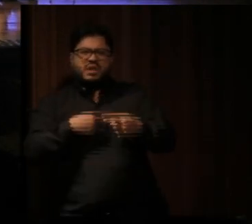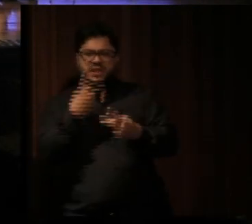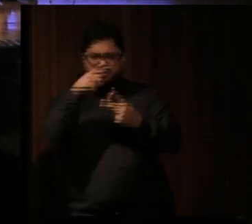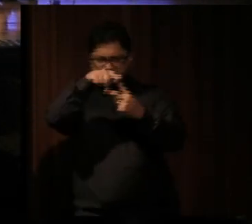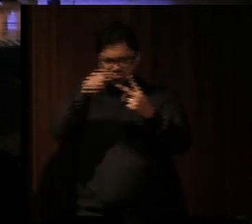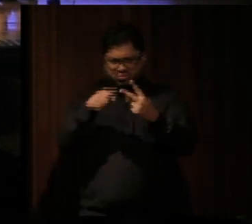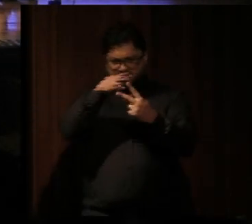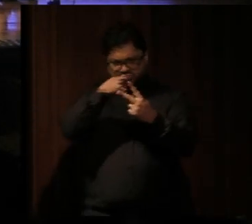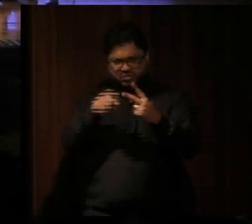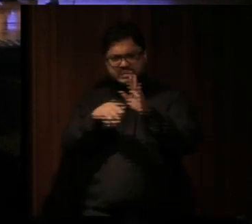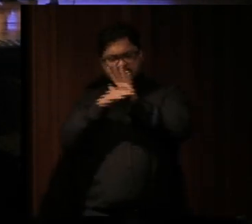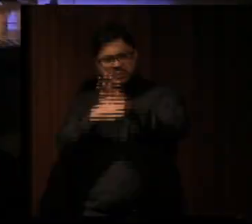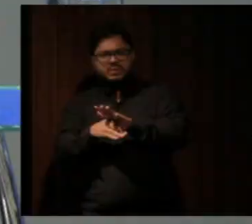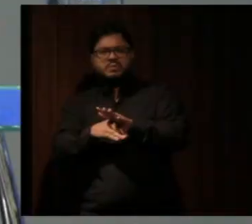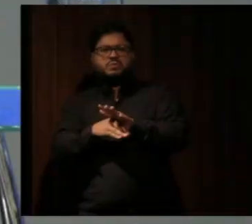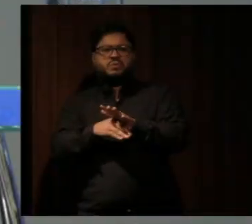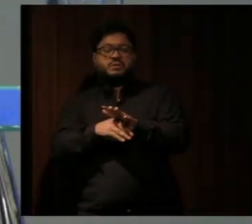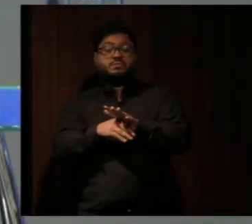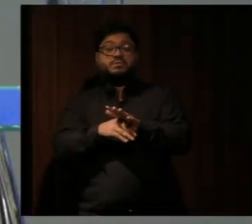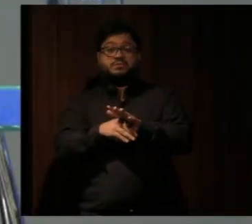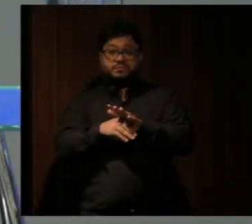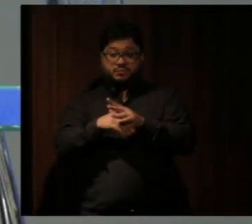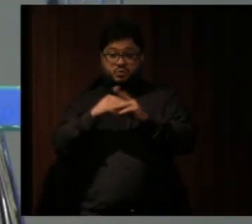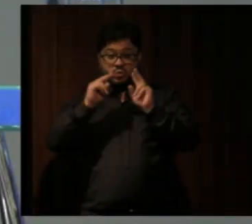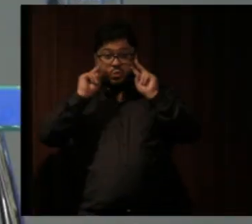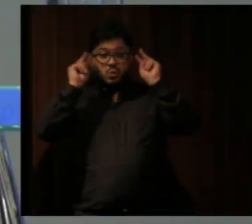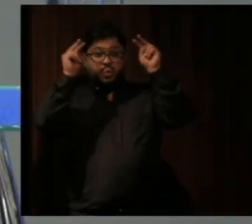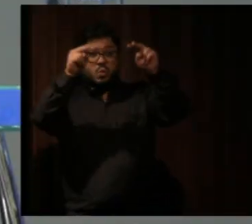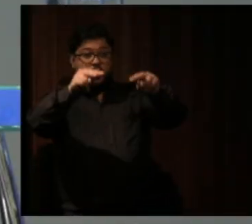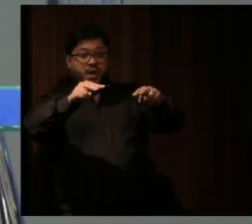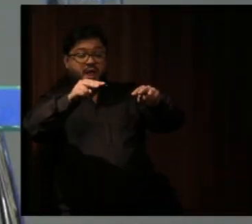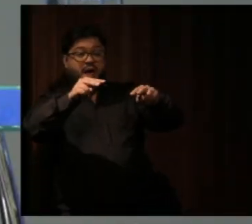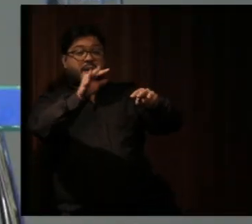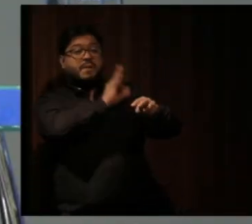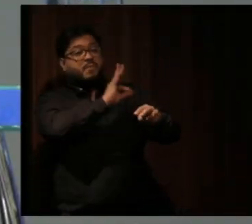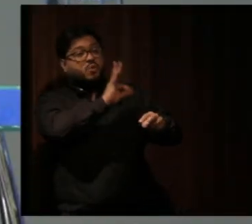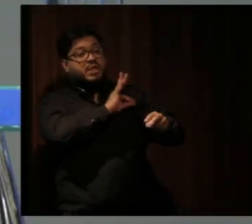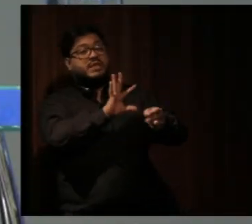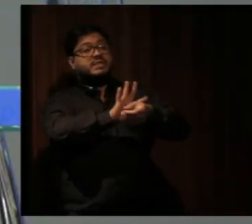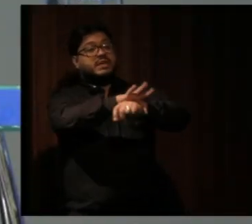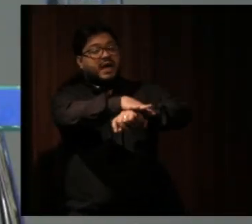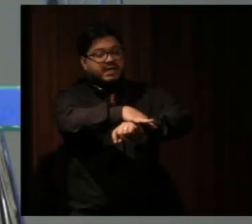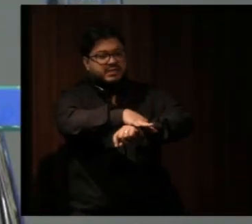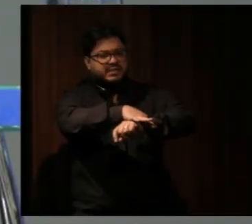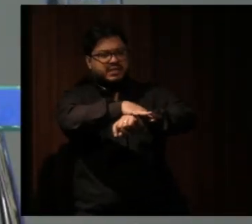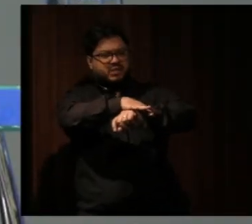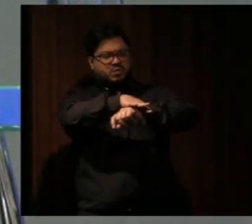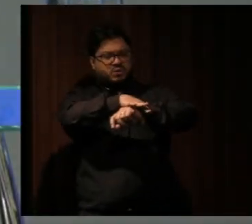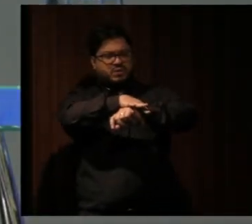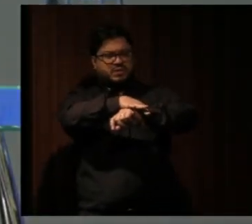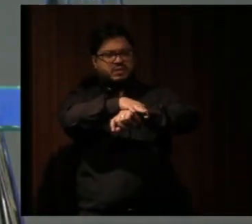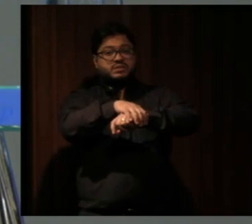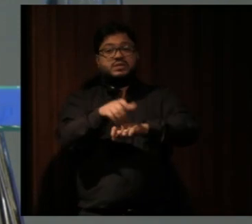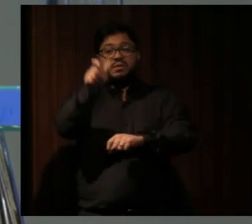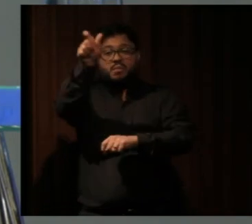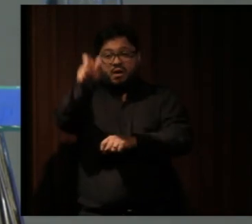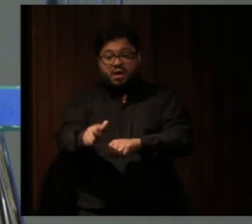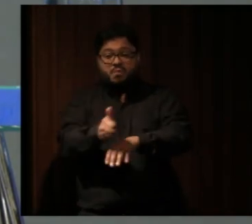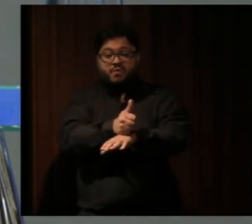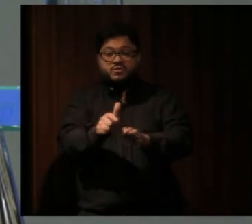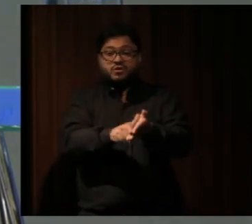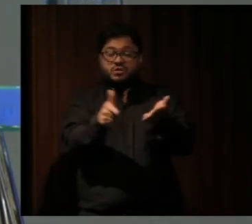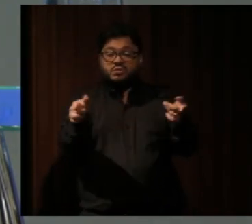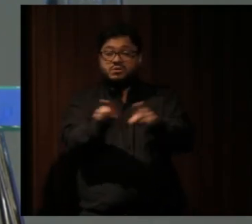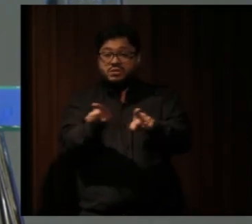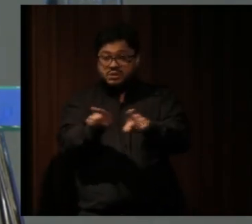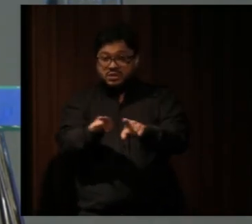elementos que contribuem para isso olhar paraa Perspectiva da da polícia da segurança para para quem tá no Jornalismo e sobretudo para